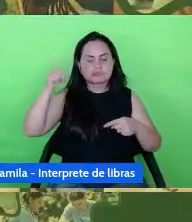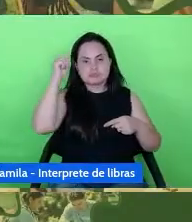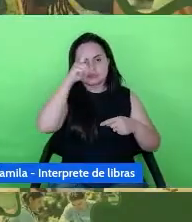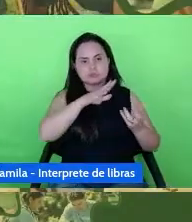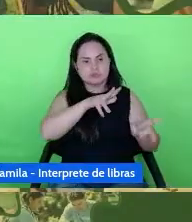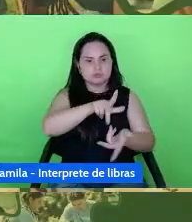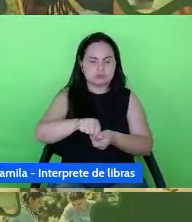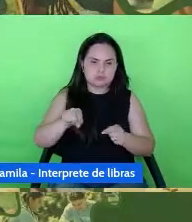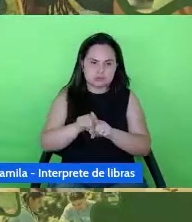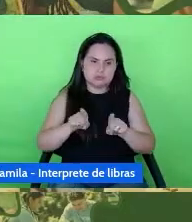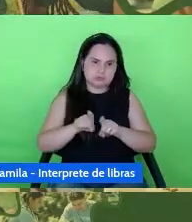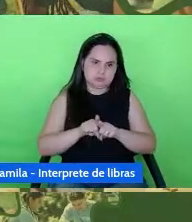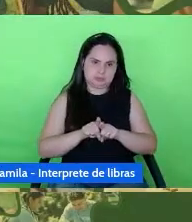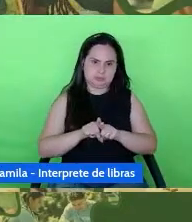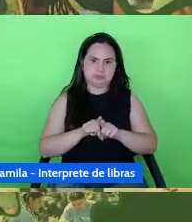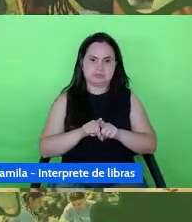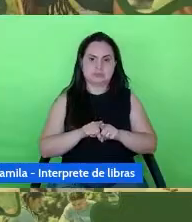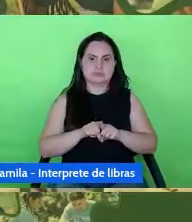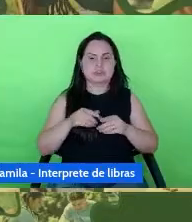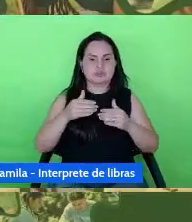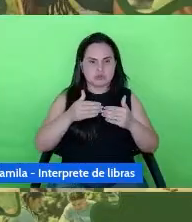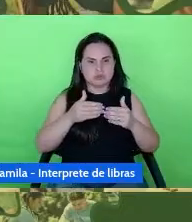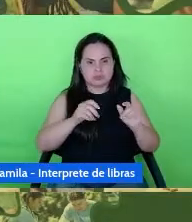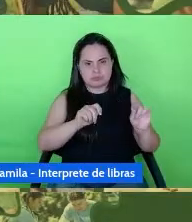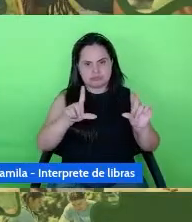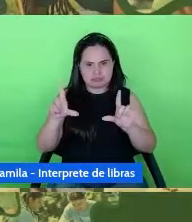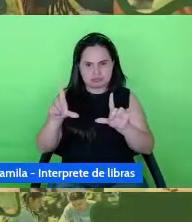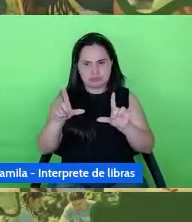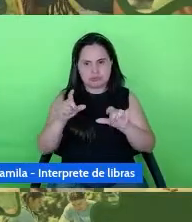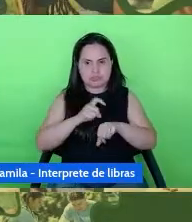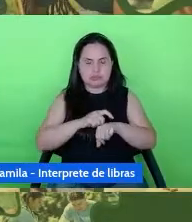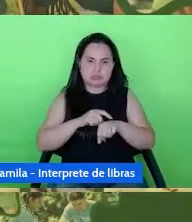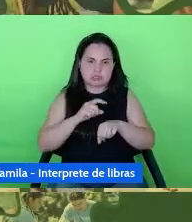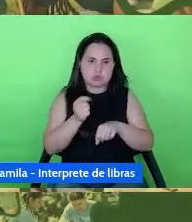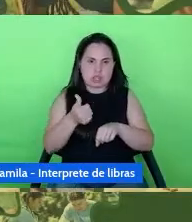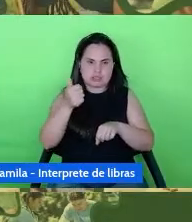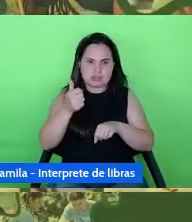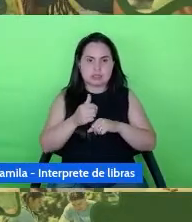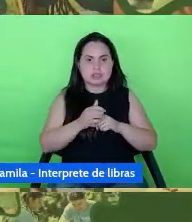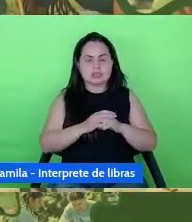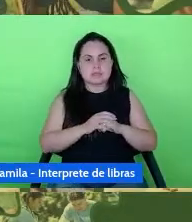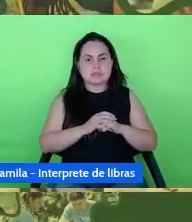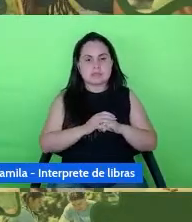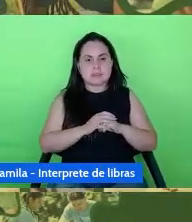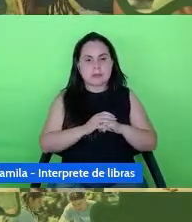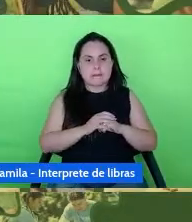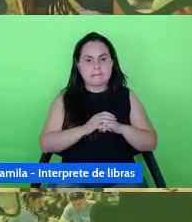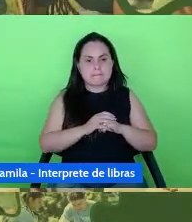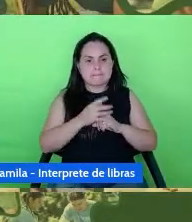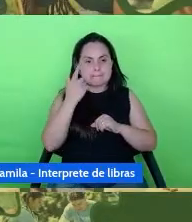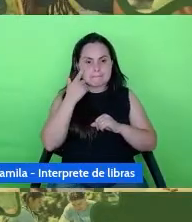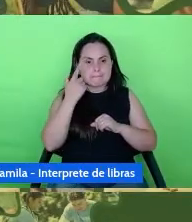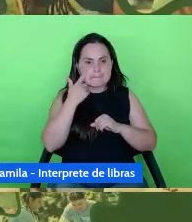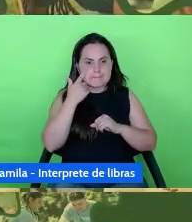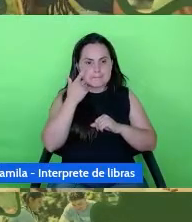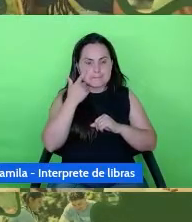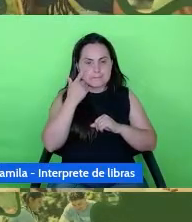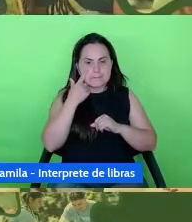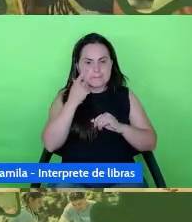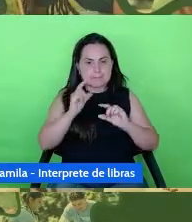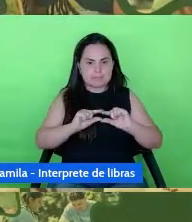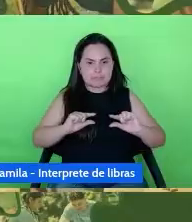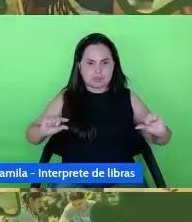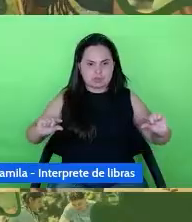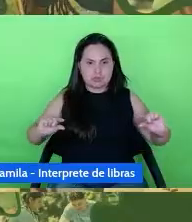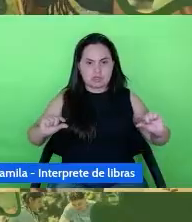também, né? Vou avançar aqui, que o tempo está terminando, vou pular algumas partes. Vamos ver essa fala muito sábia